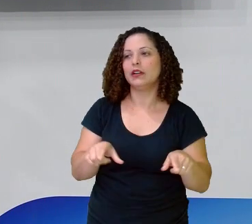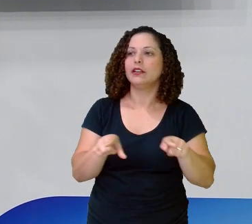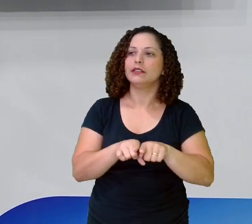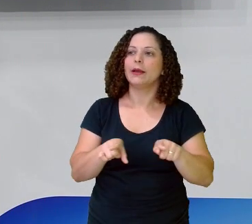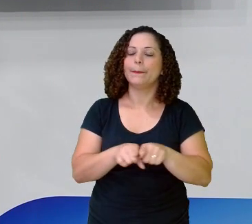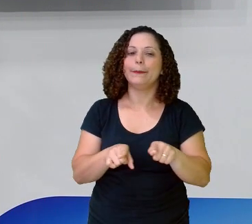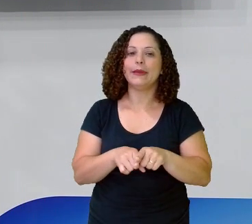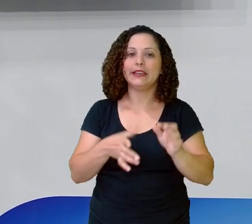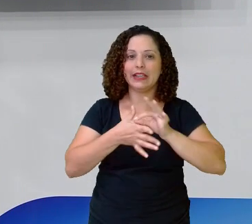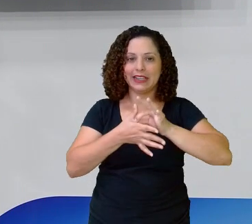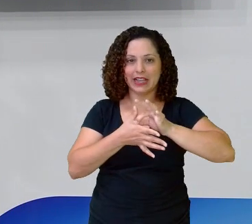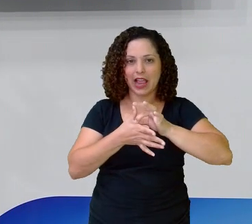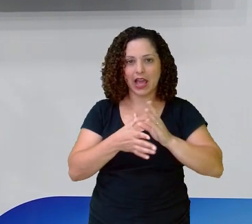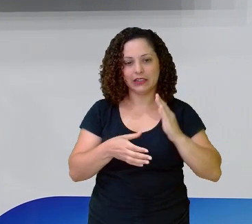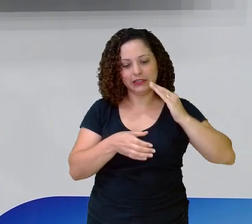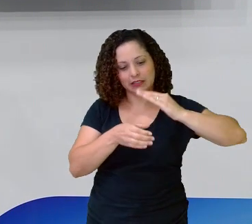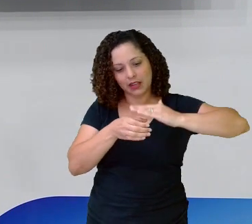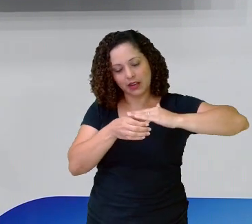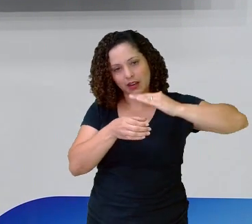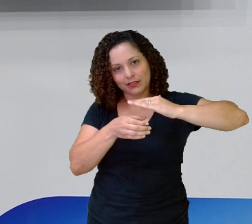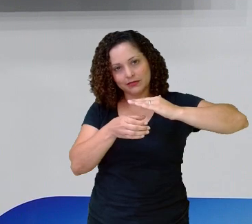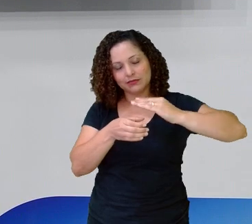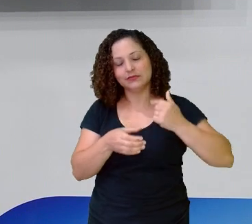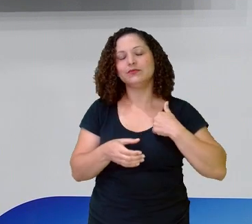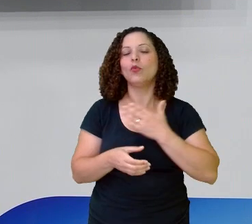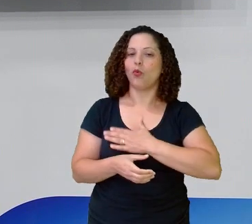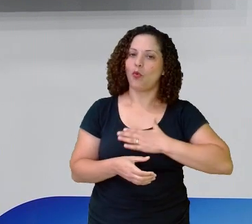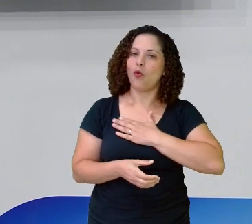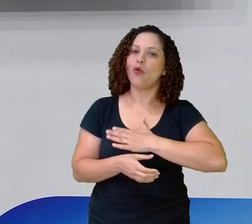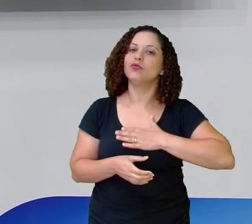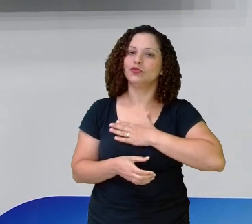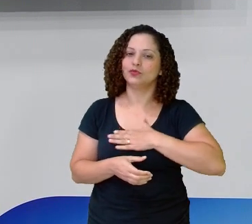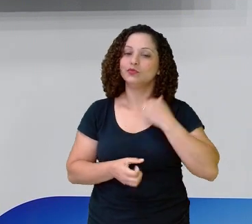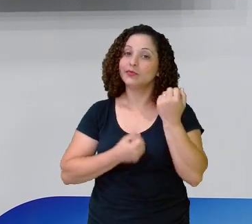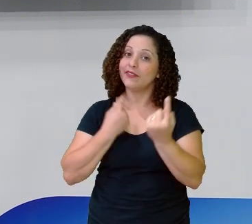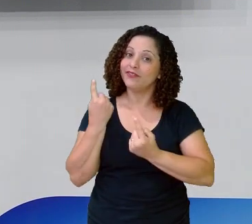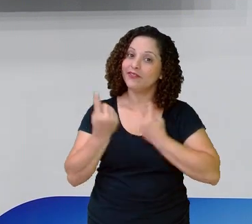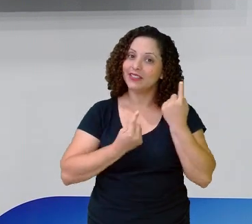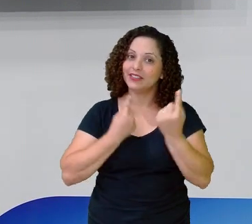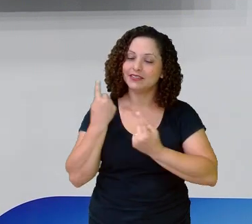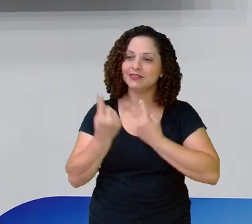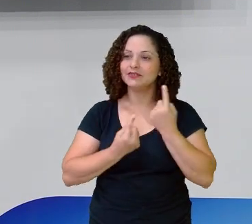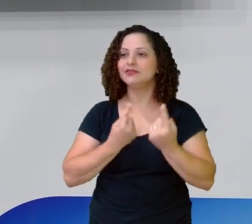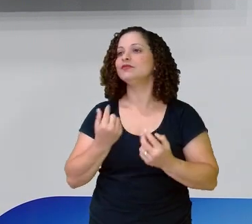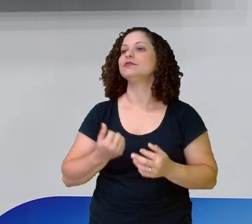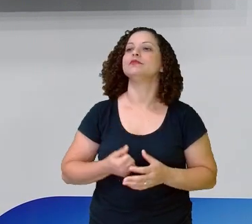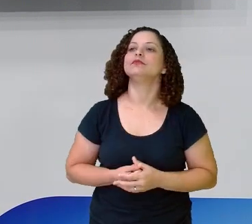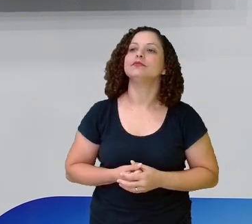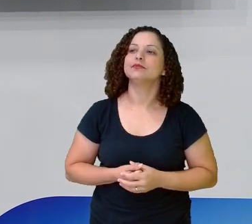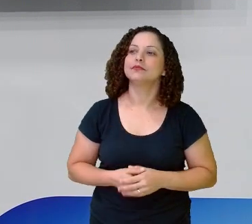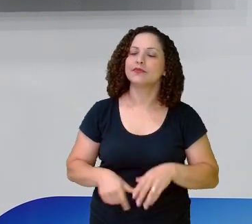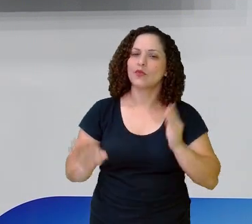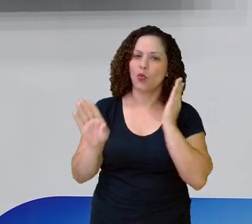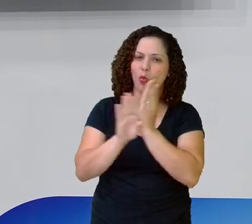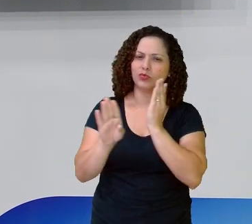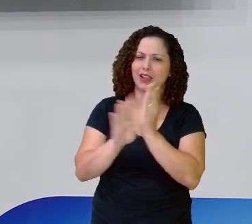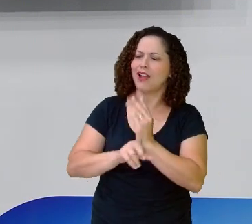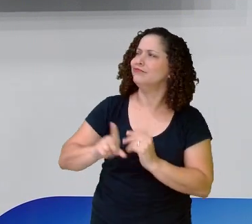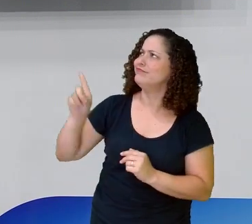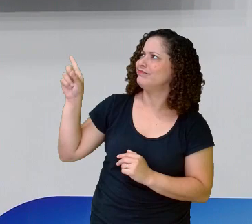né? Carnes enlatadas. Vocês gostam? Eu gosto de comer, às vezes também. A gente encontra